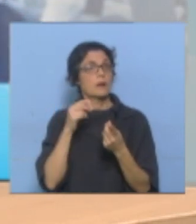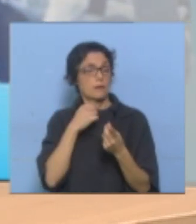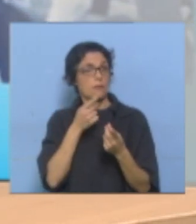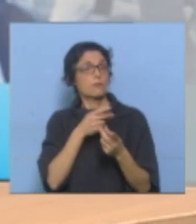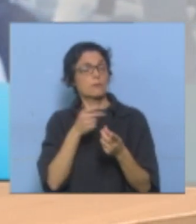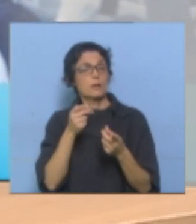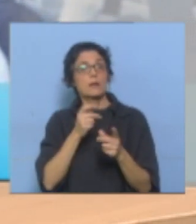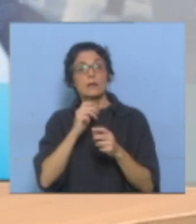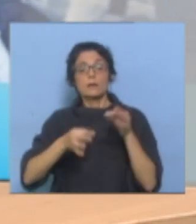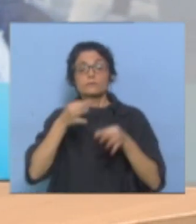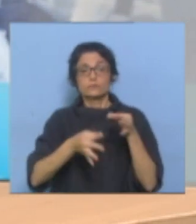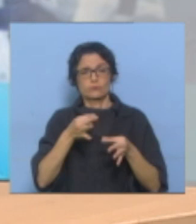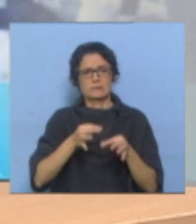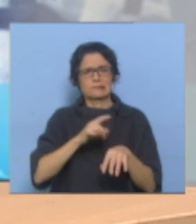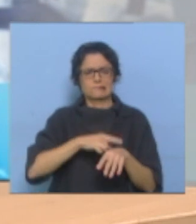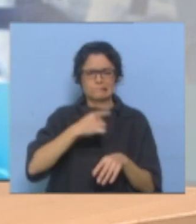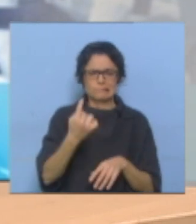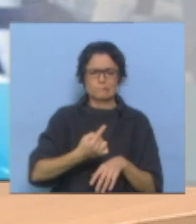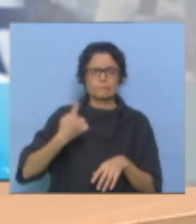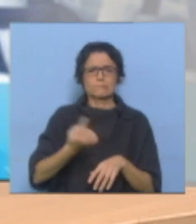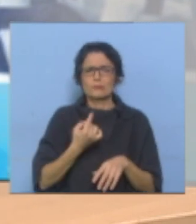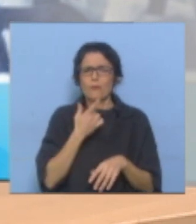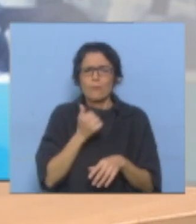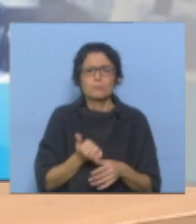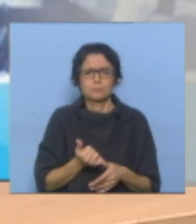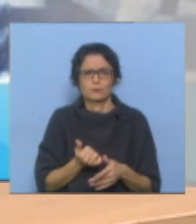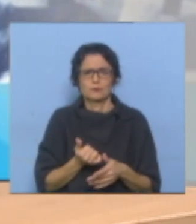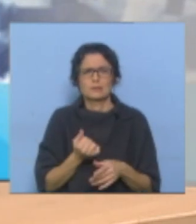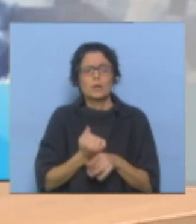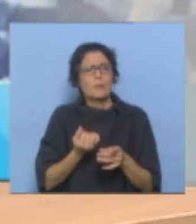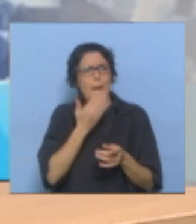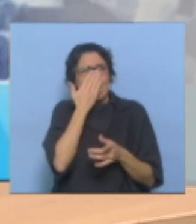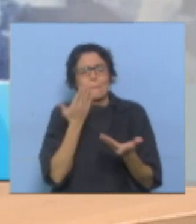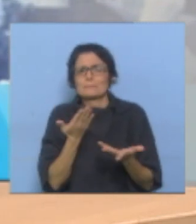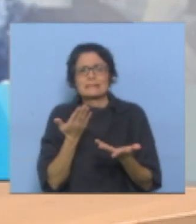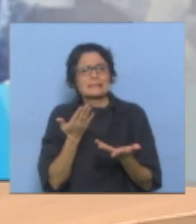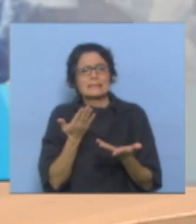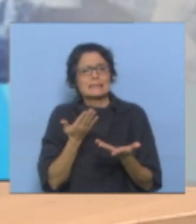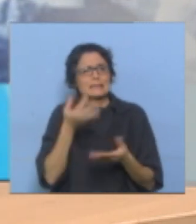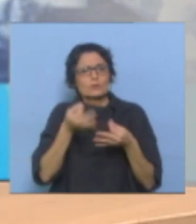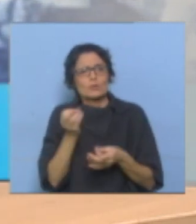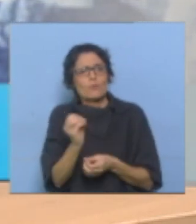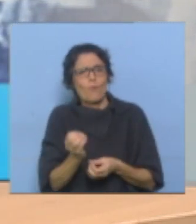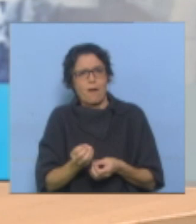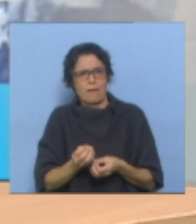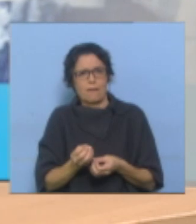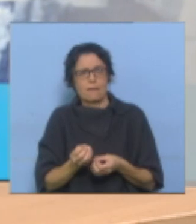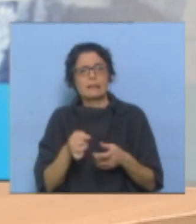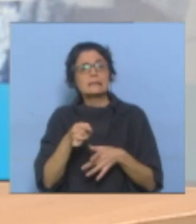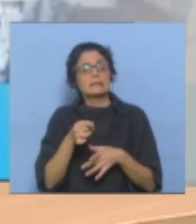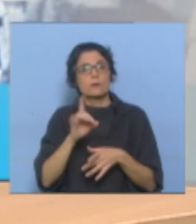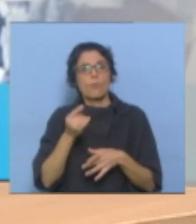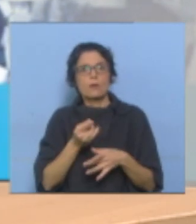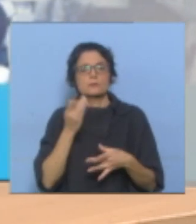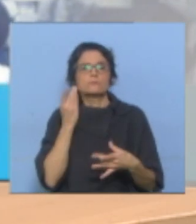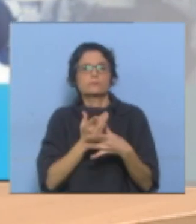tão demorada que o que permanece é a sensação de que não é feita justiça. E quando temos megaprocessos,